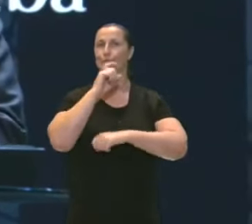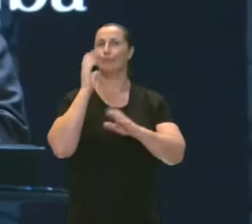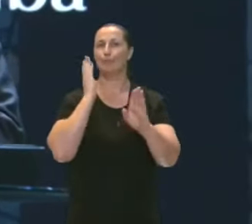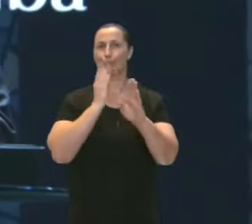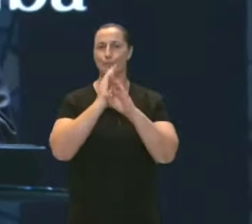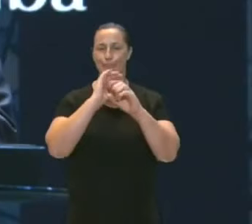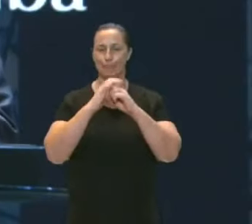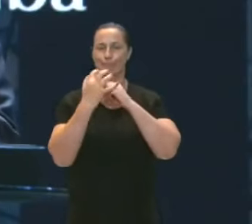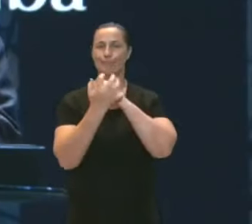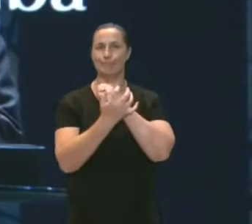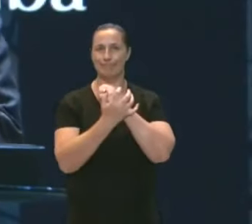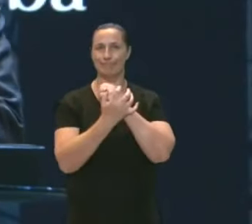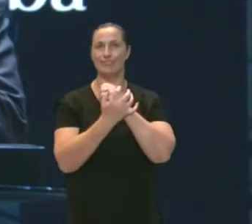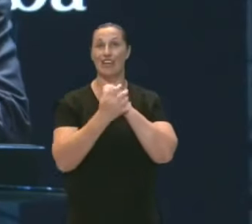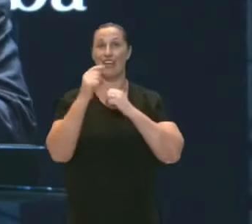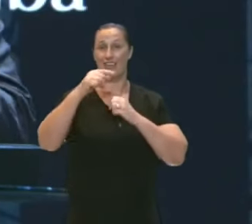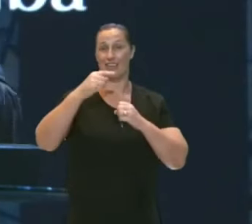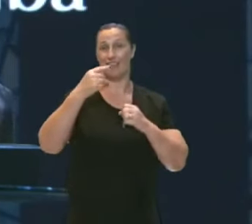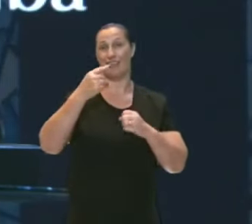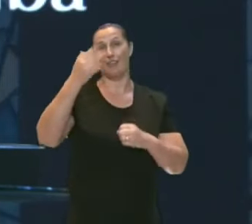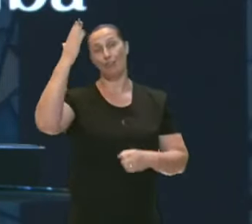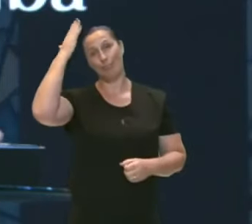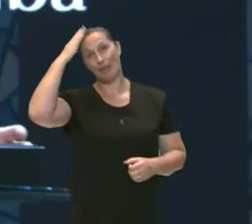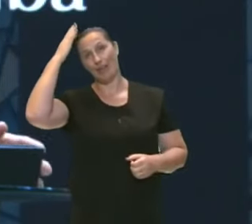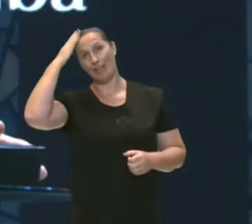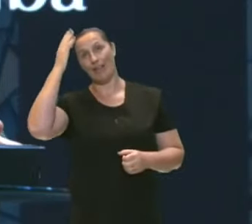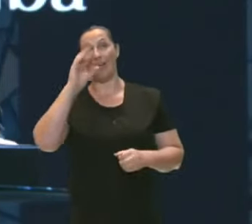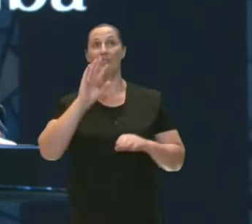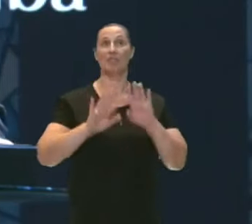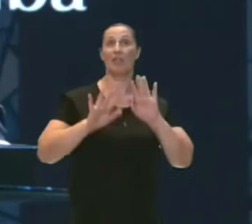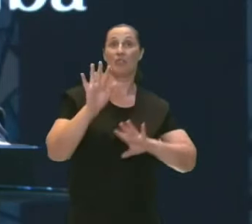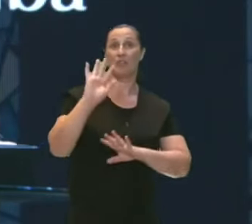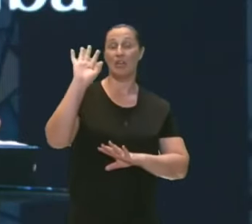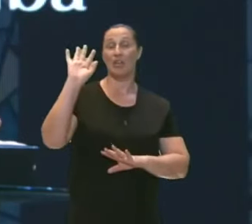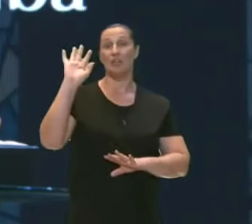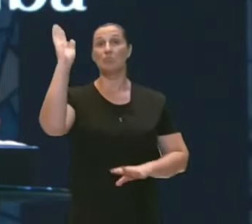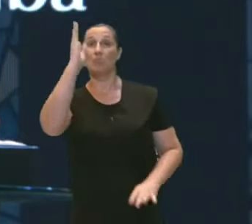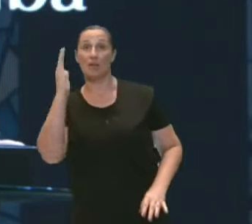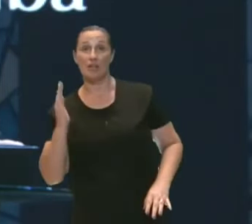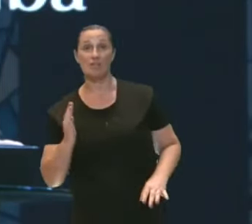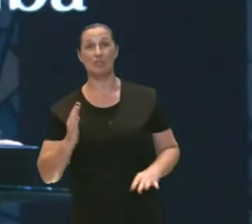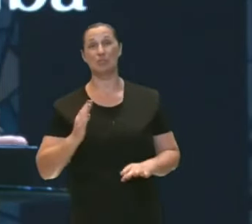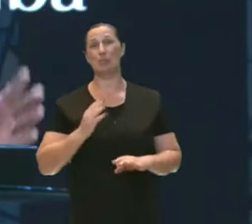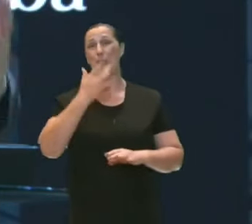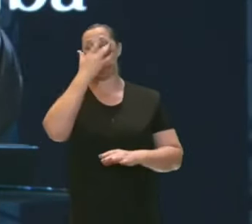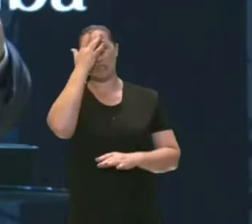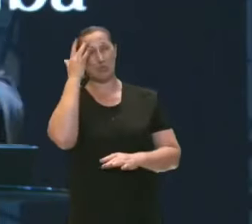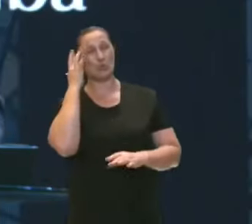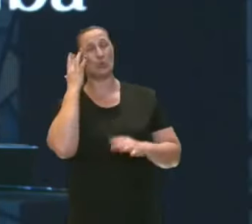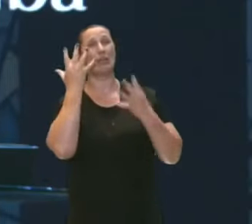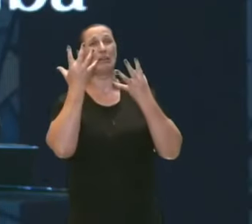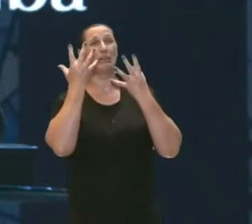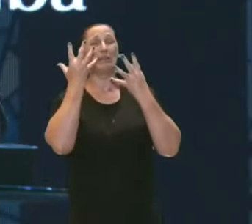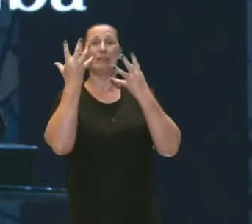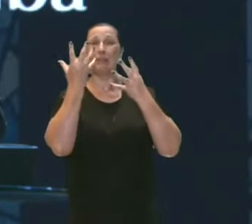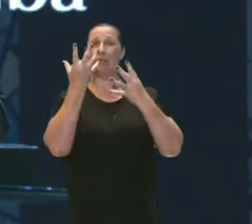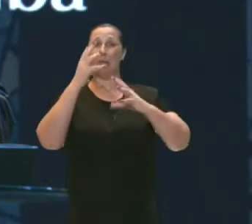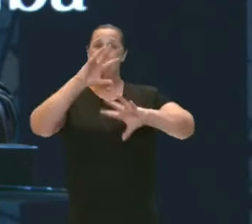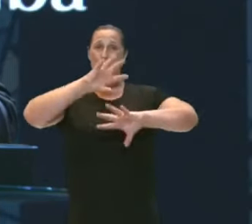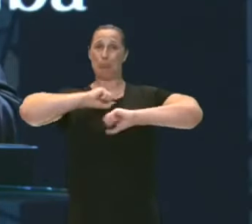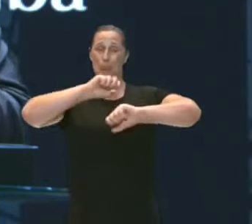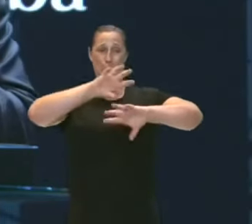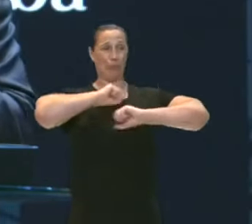Na nossa cidade, talvez no nosso Brasil, muita gente enferma, muita gente aí com Covid, muita gente